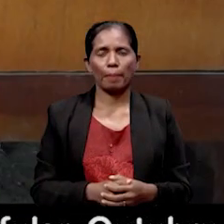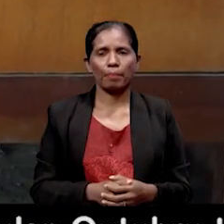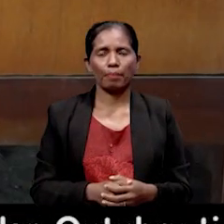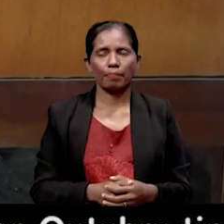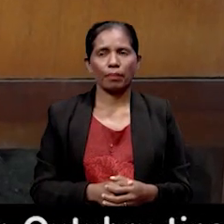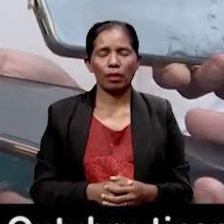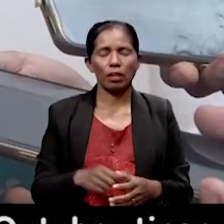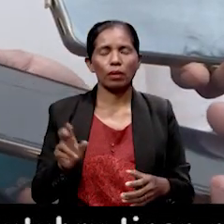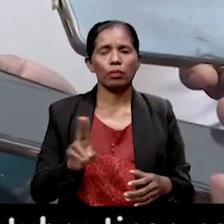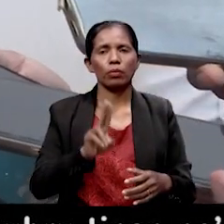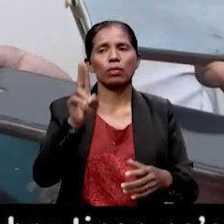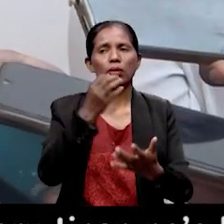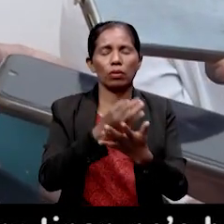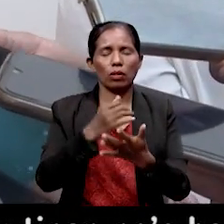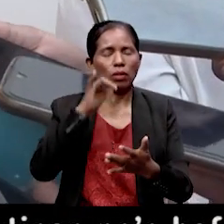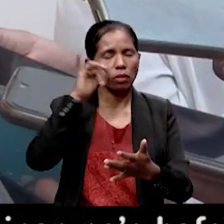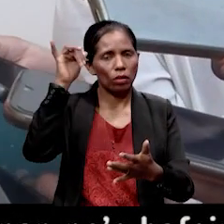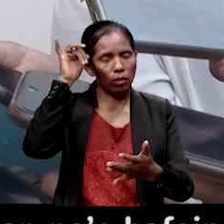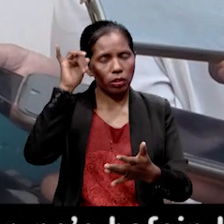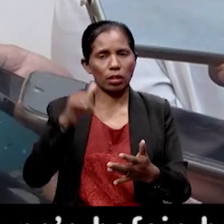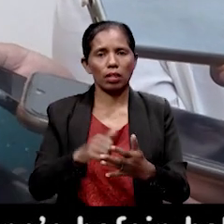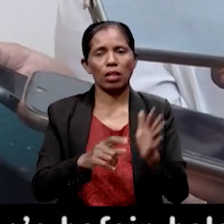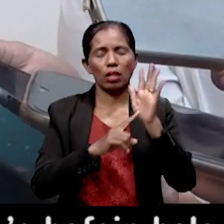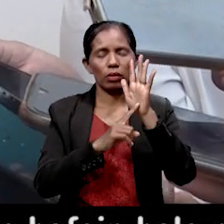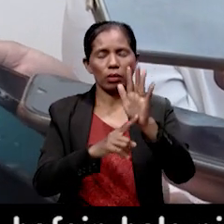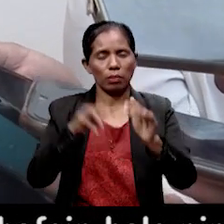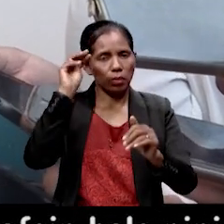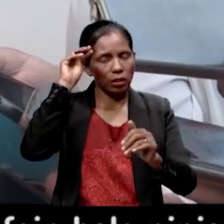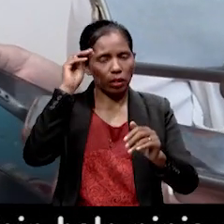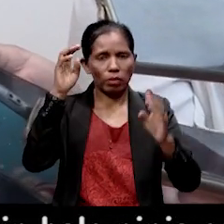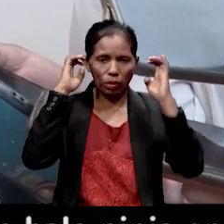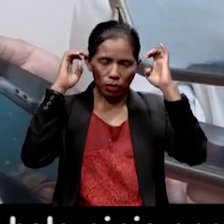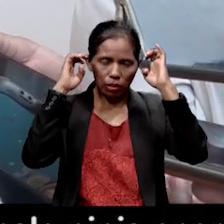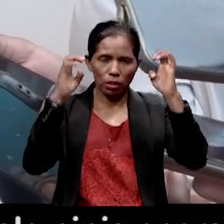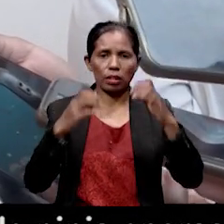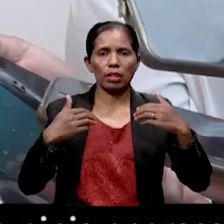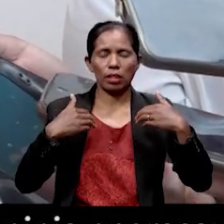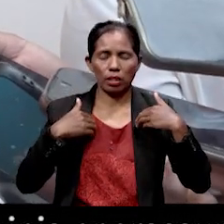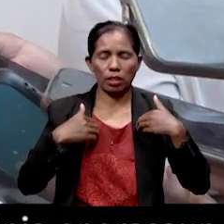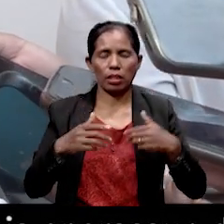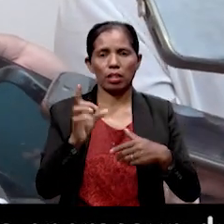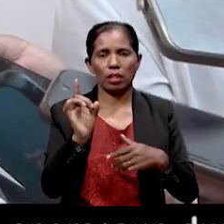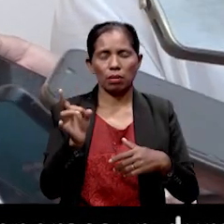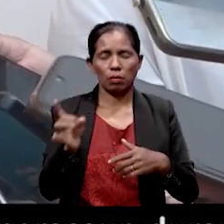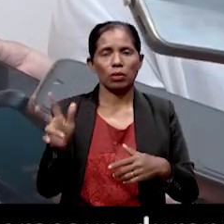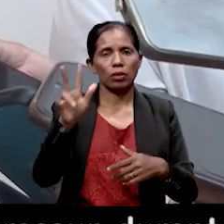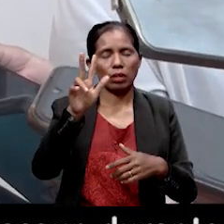orçamento, orseik, free balance, satu dekat Ministério Educação nenian, iha ona 83%.